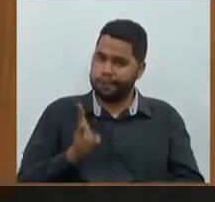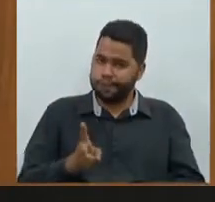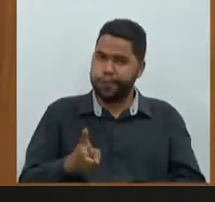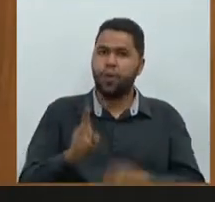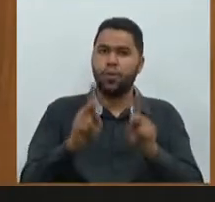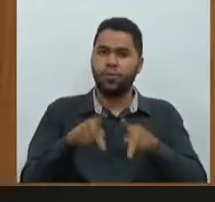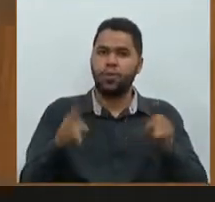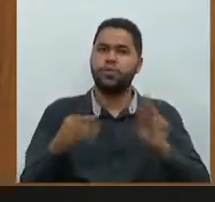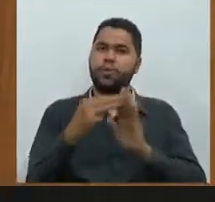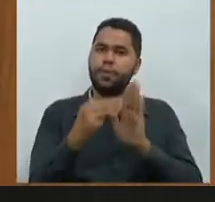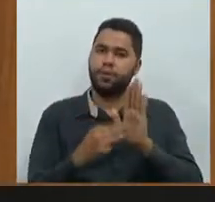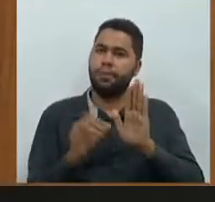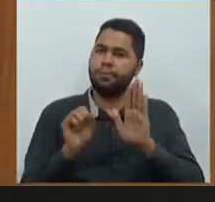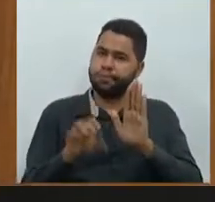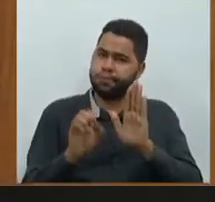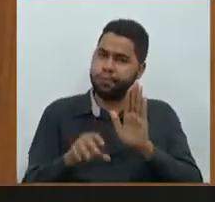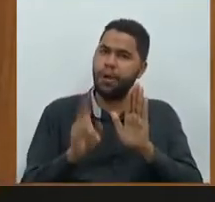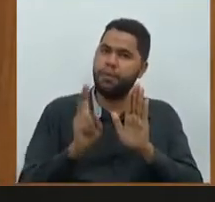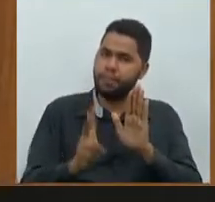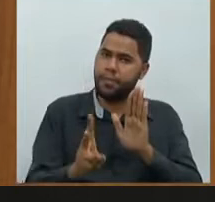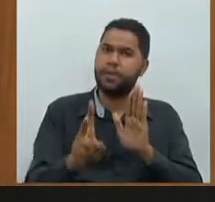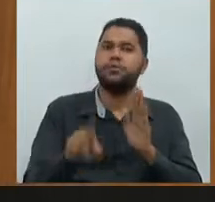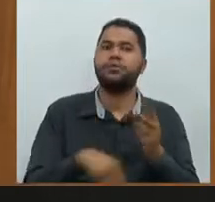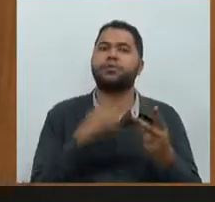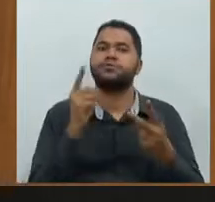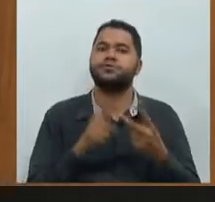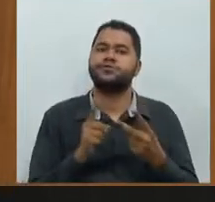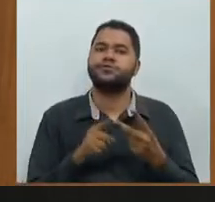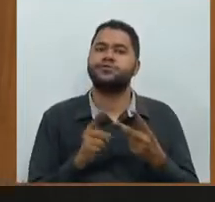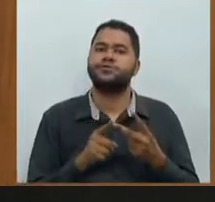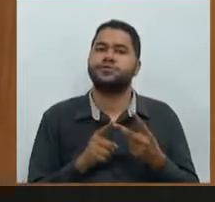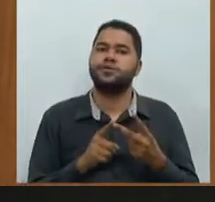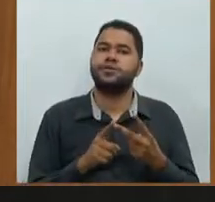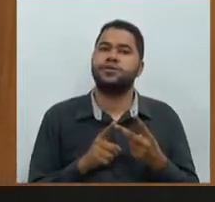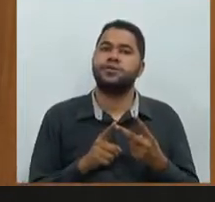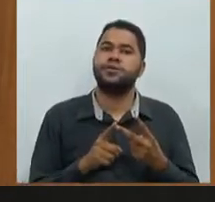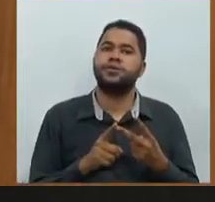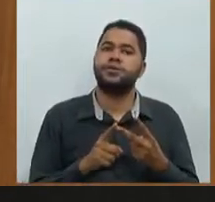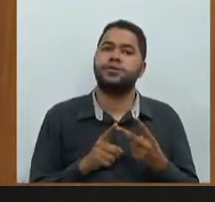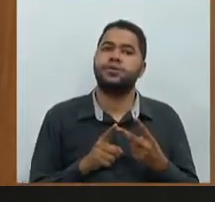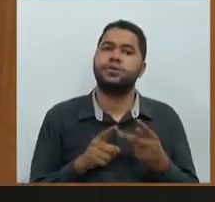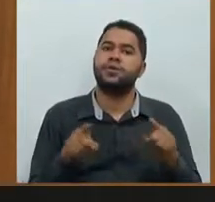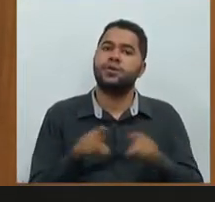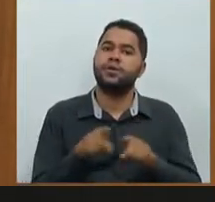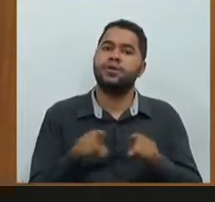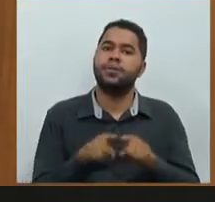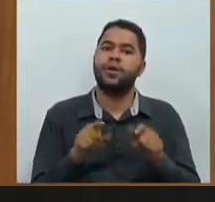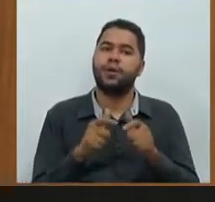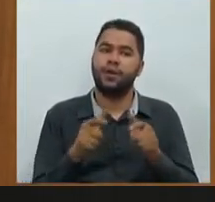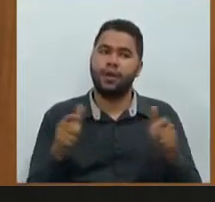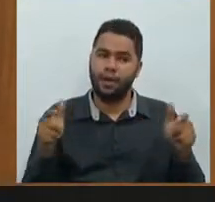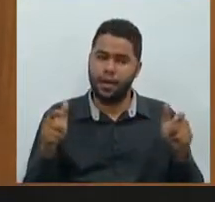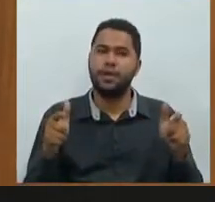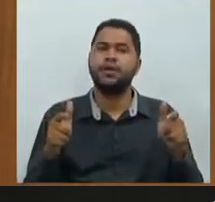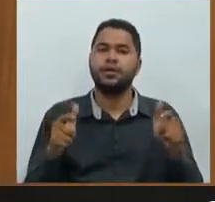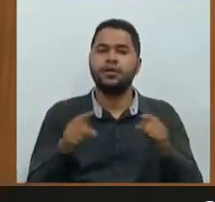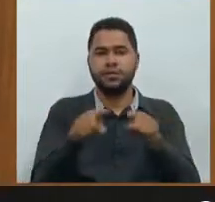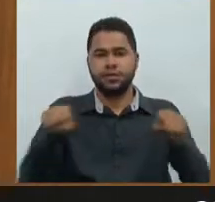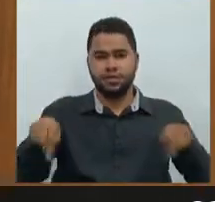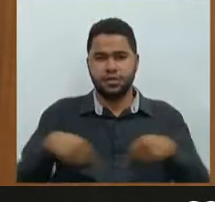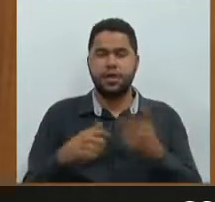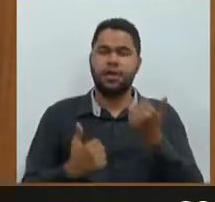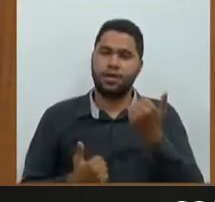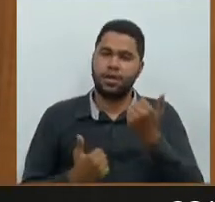né, a metodologia de ensino, tendo um professor efetivo na escola, para as funções de apoio. e a expansão das salas de recursos para